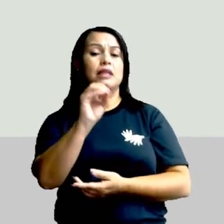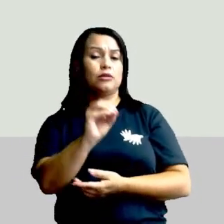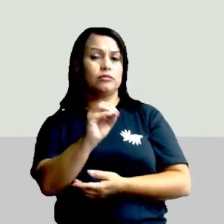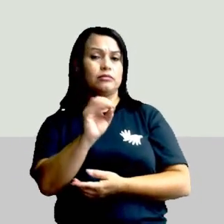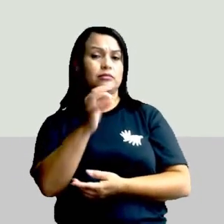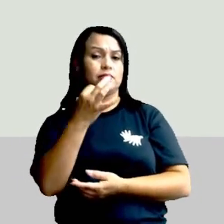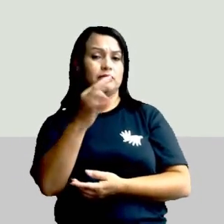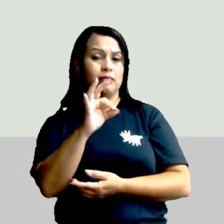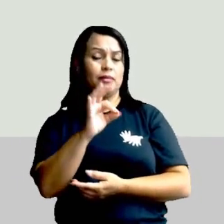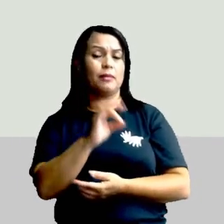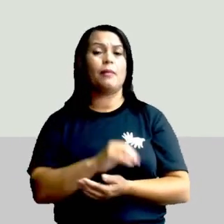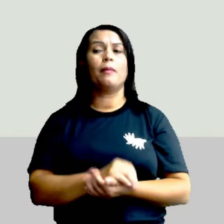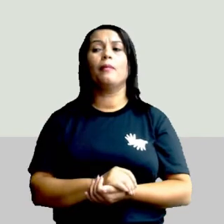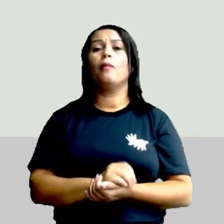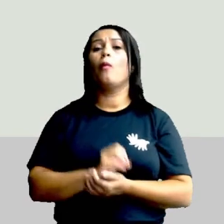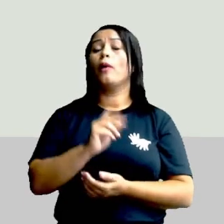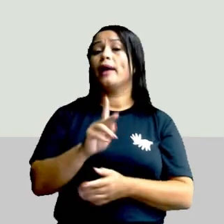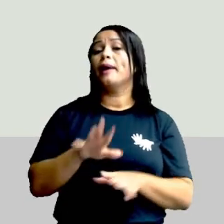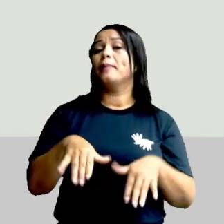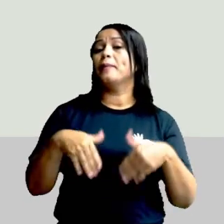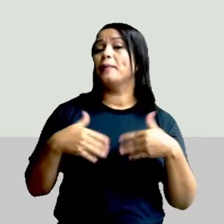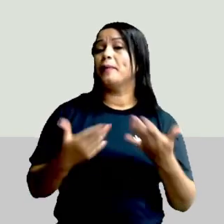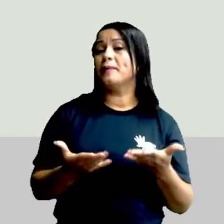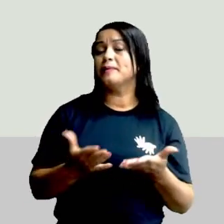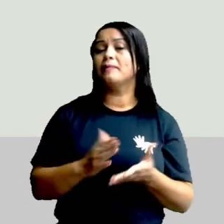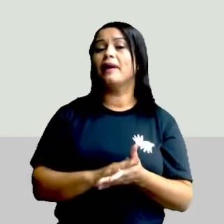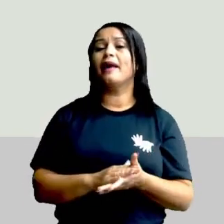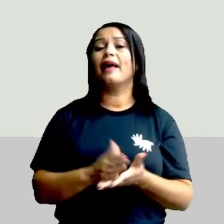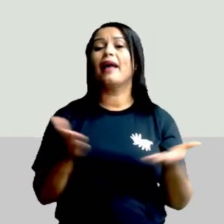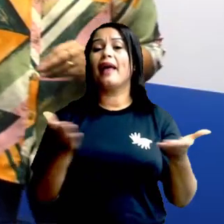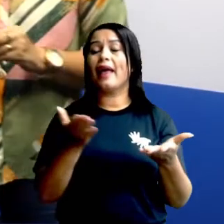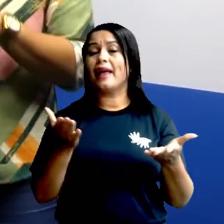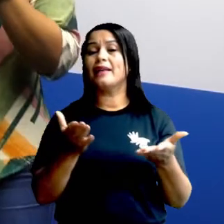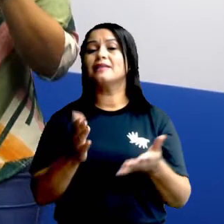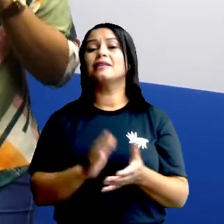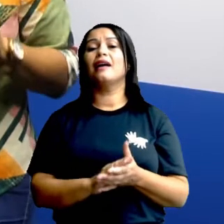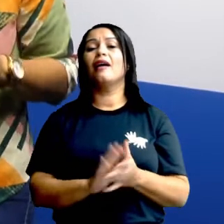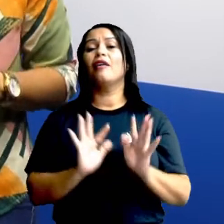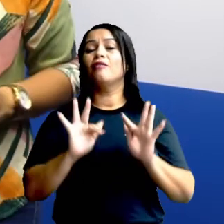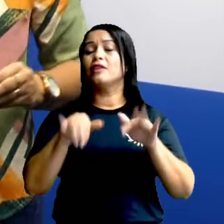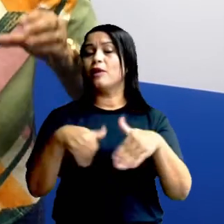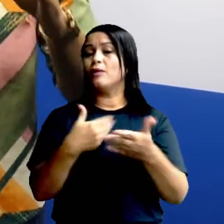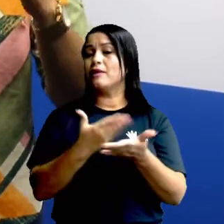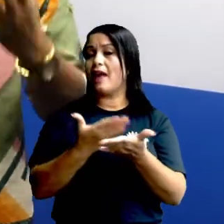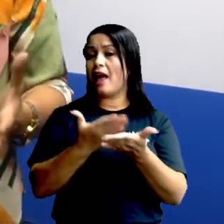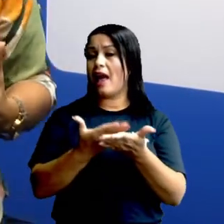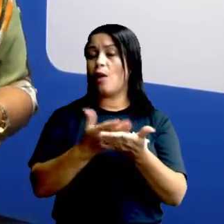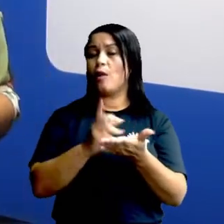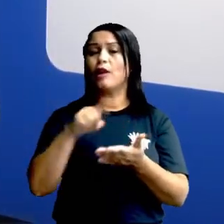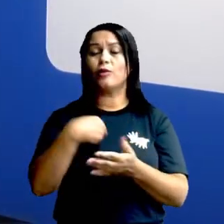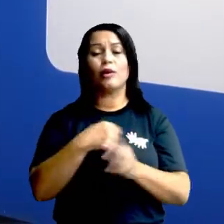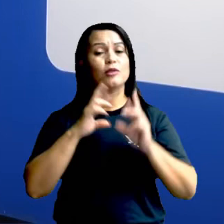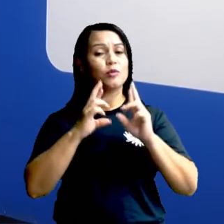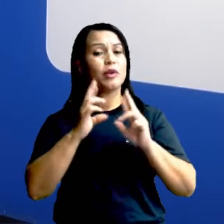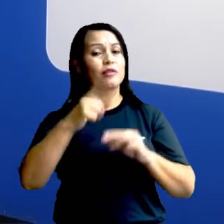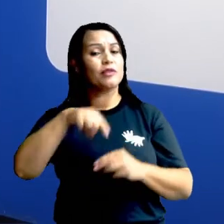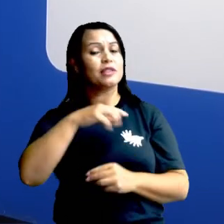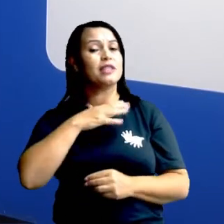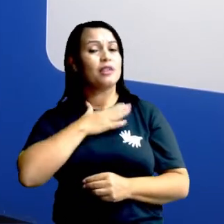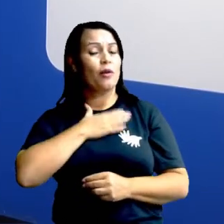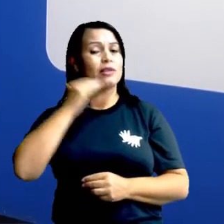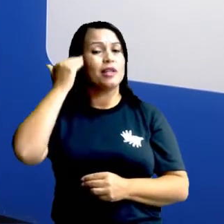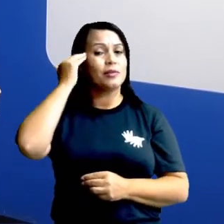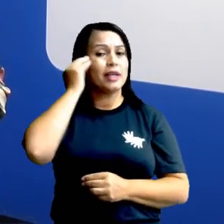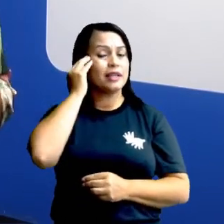Ok hoje bem pessoal Essa foi a nossa aula espero que vocês